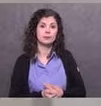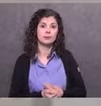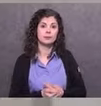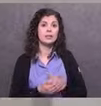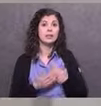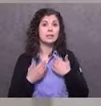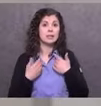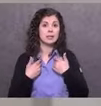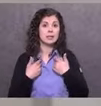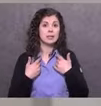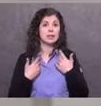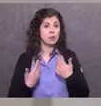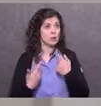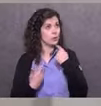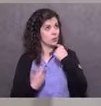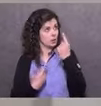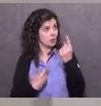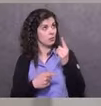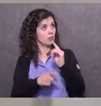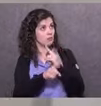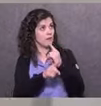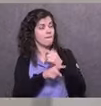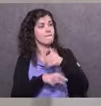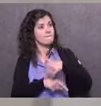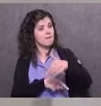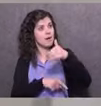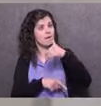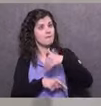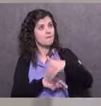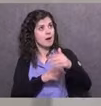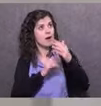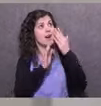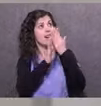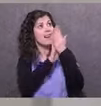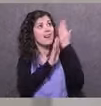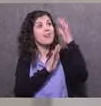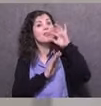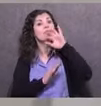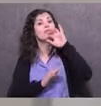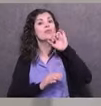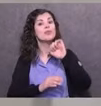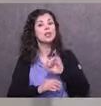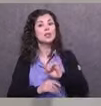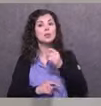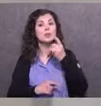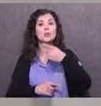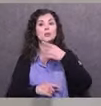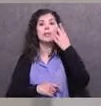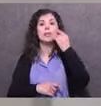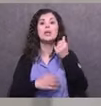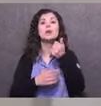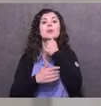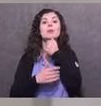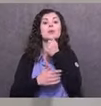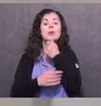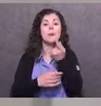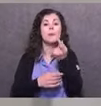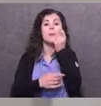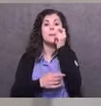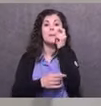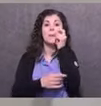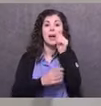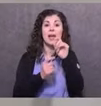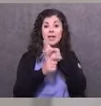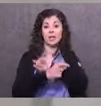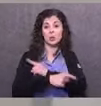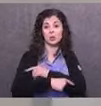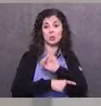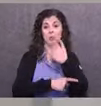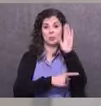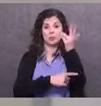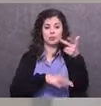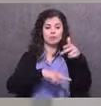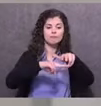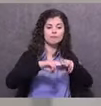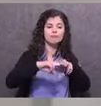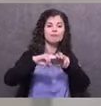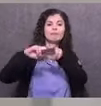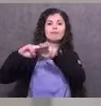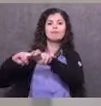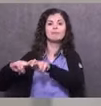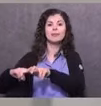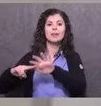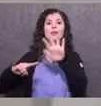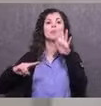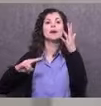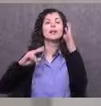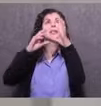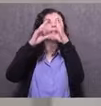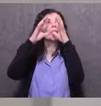digo-vos, vereis o Filho do Homem sentado à direita do Todo-Poderoso, vindo sobre as nuvens